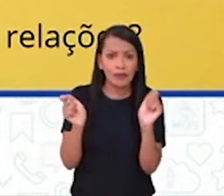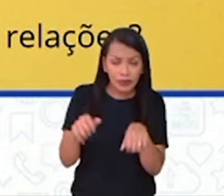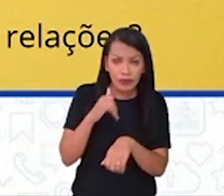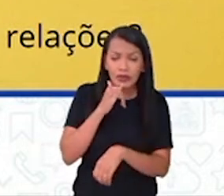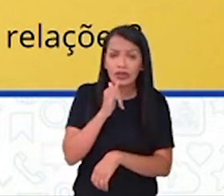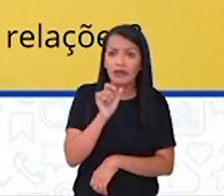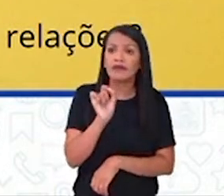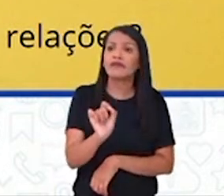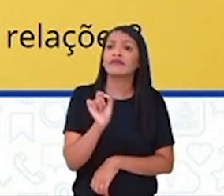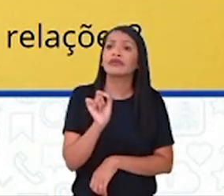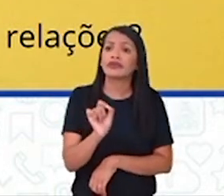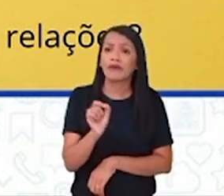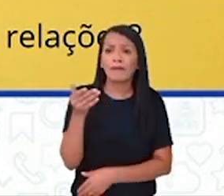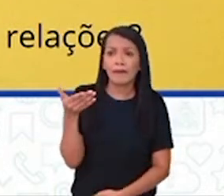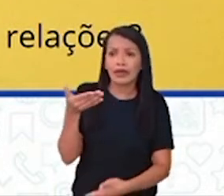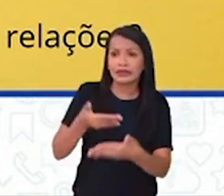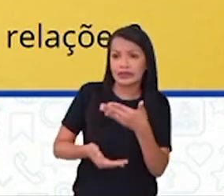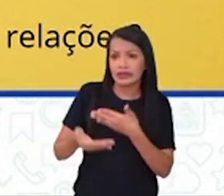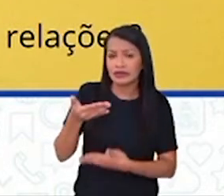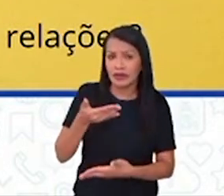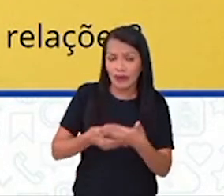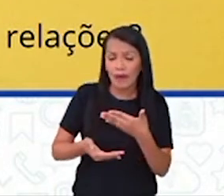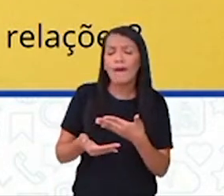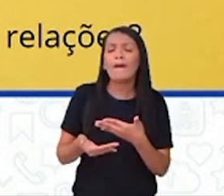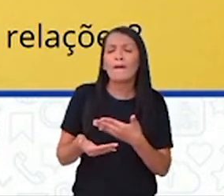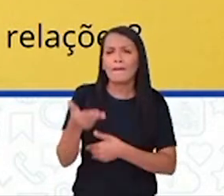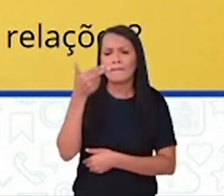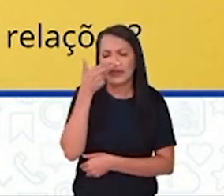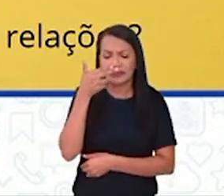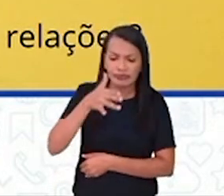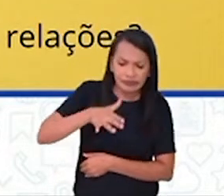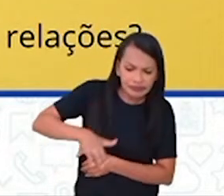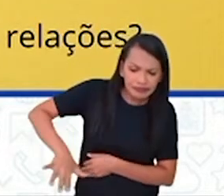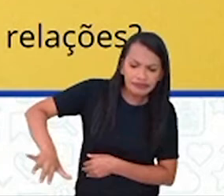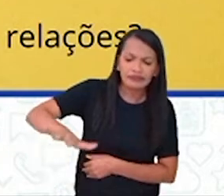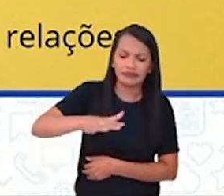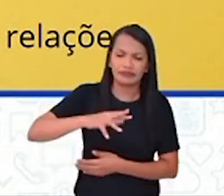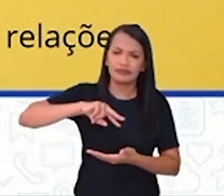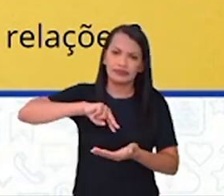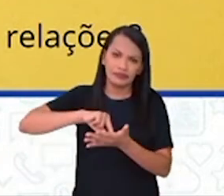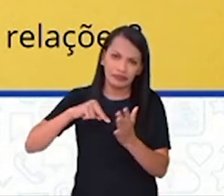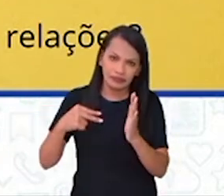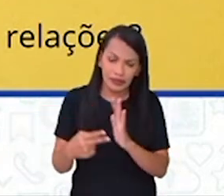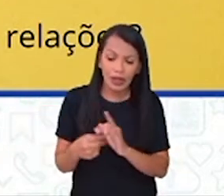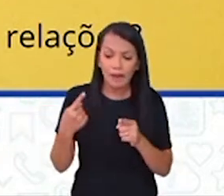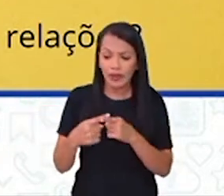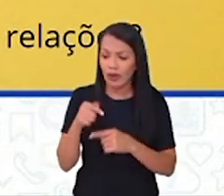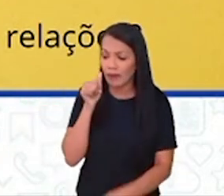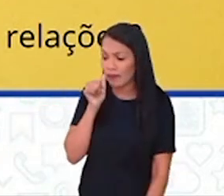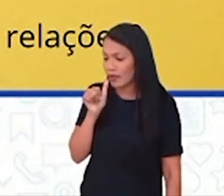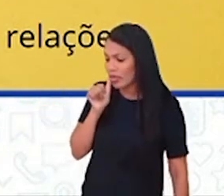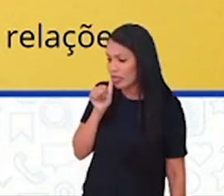dizer que elas participam de um mesmo campo semântico, ou seja, elas compartilham um sentido